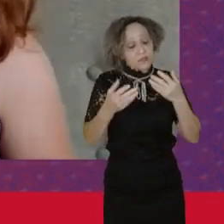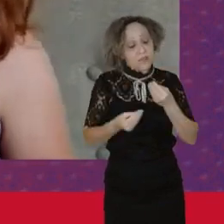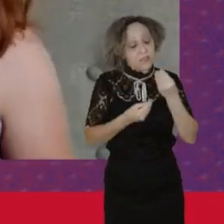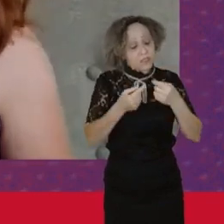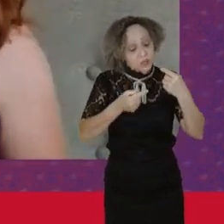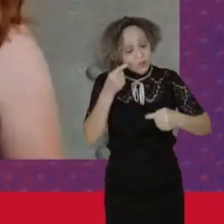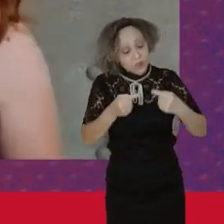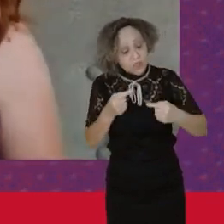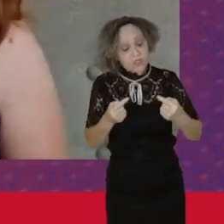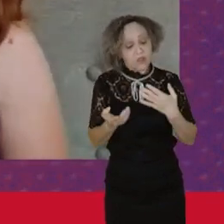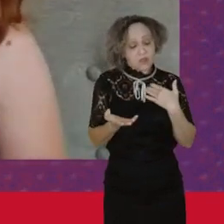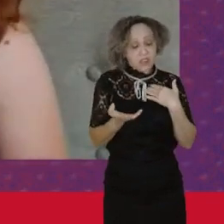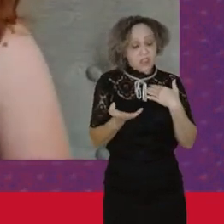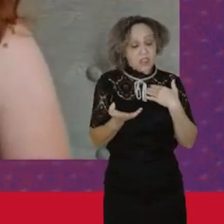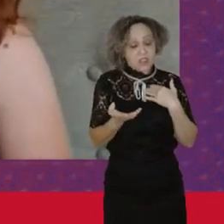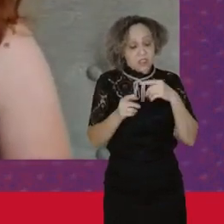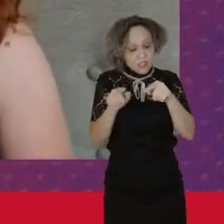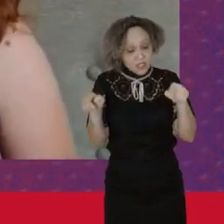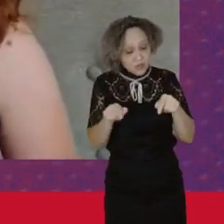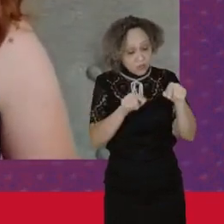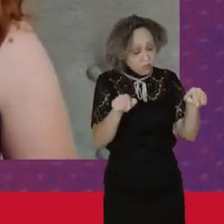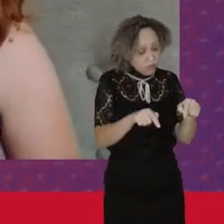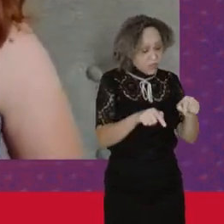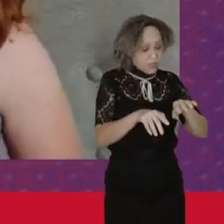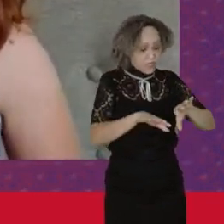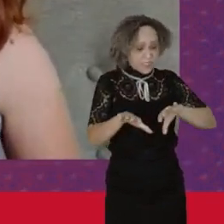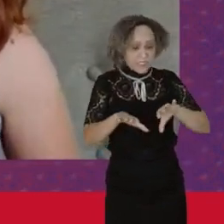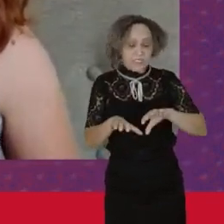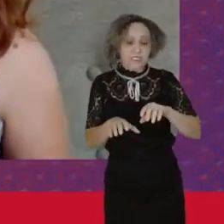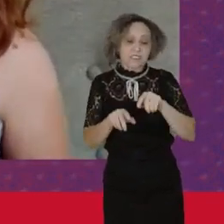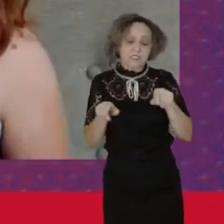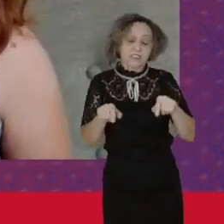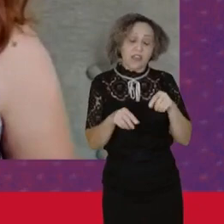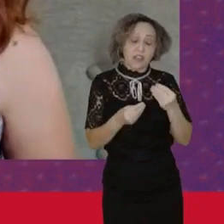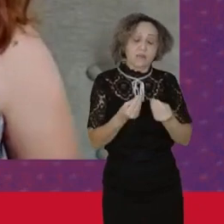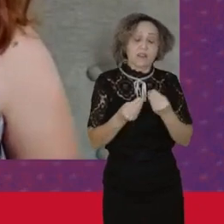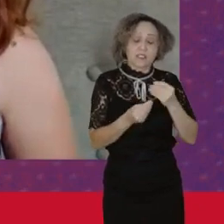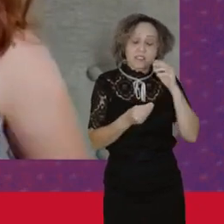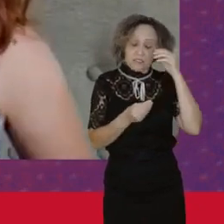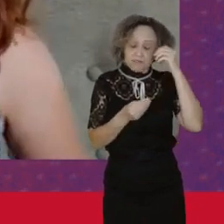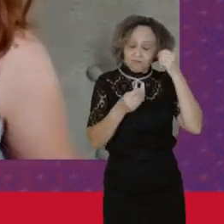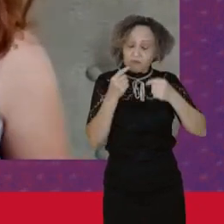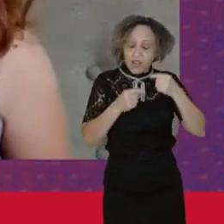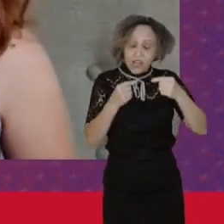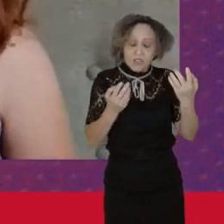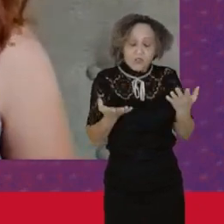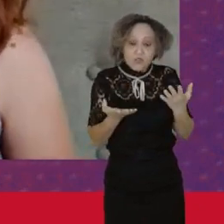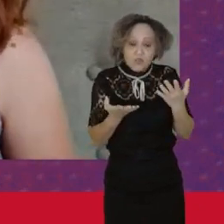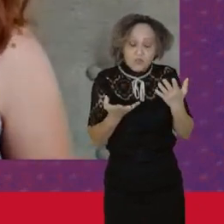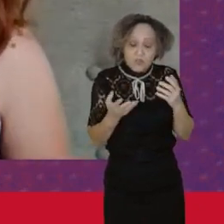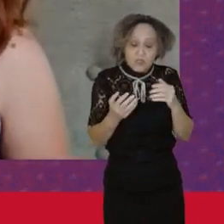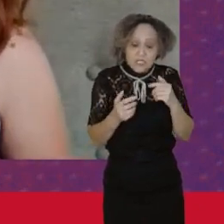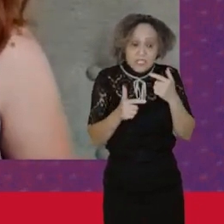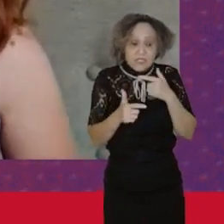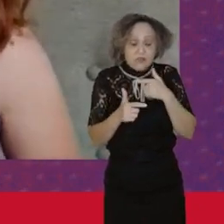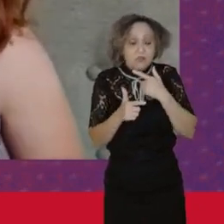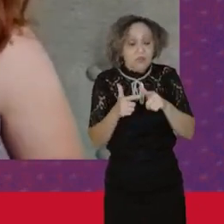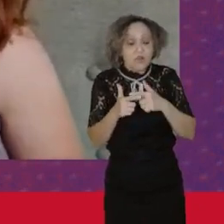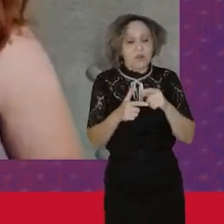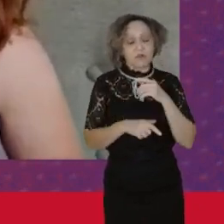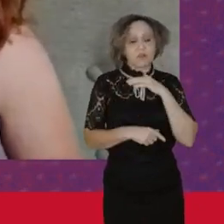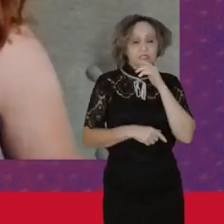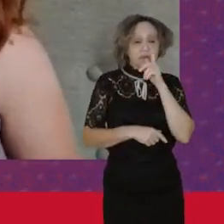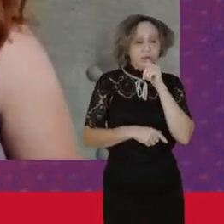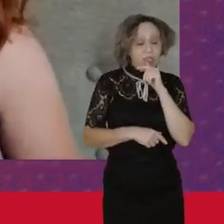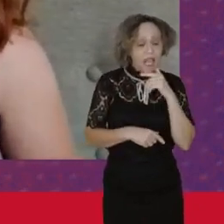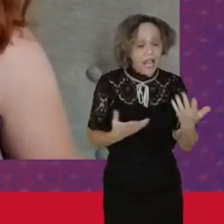hídrica e soberania energética, né? Estamos discutindo aí a questão climática, né, é uma dimensão